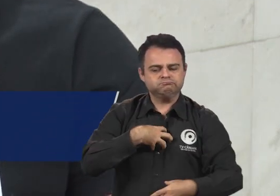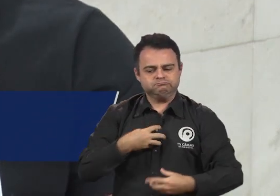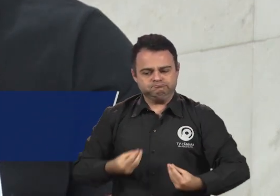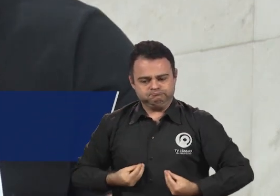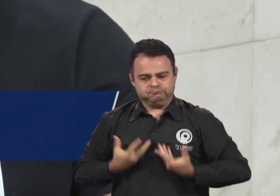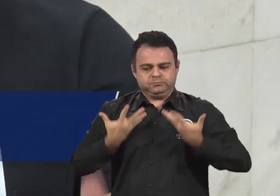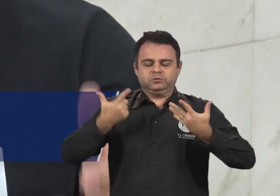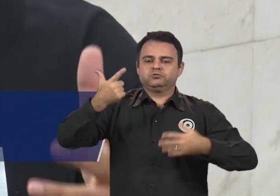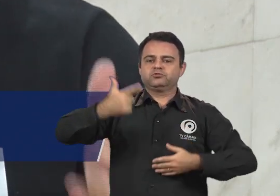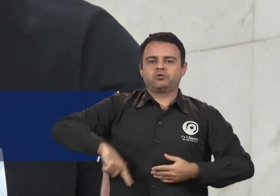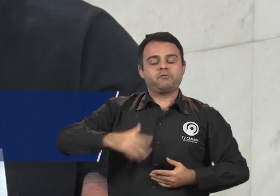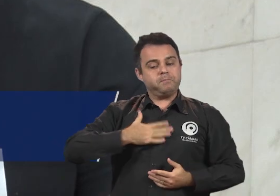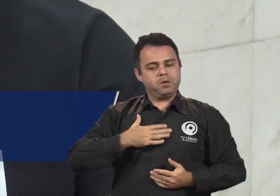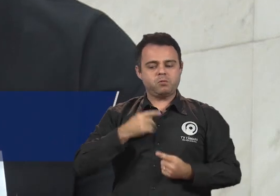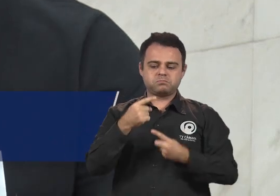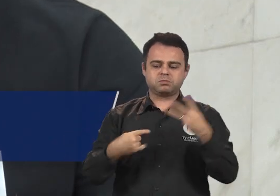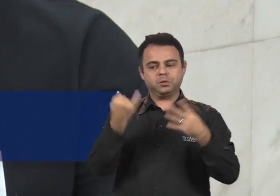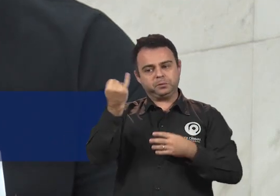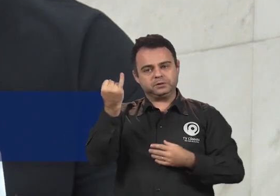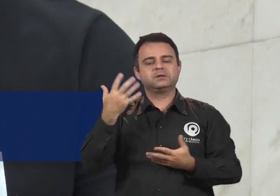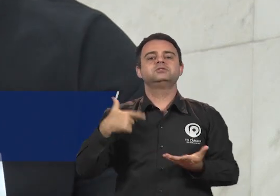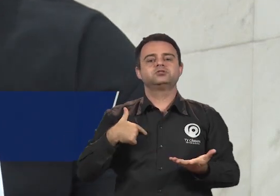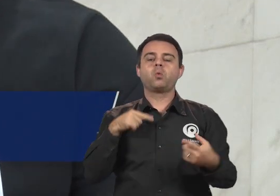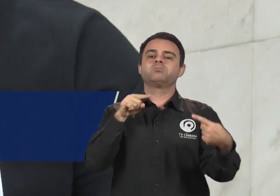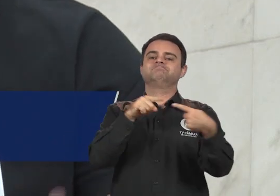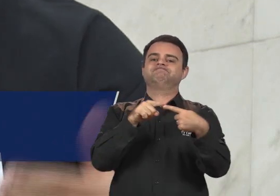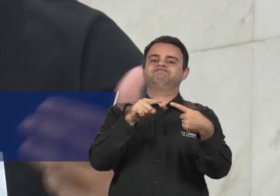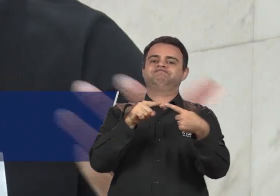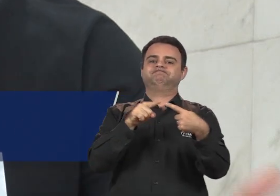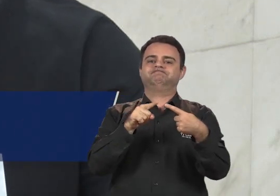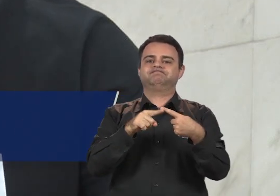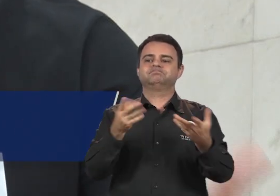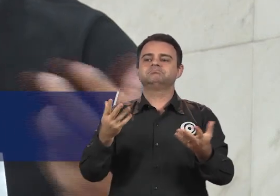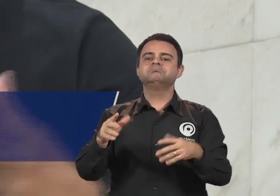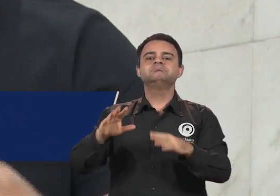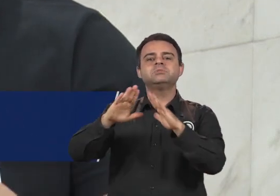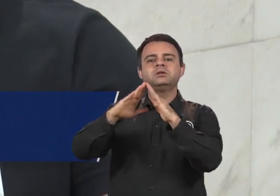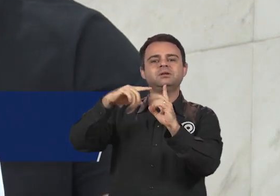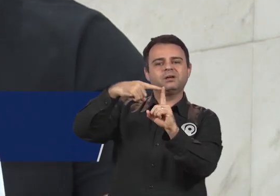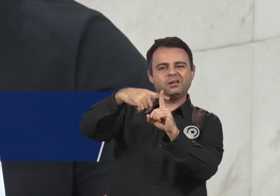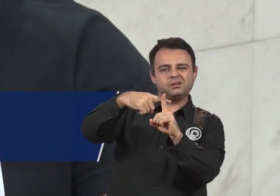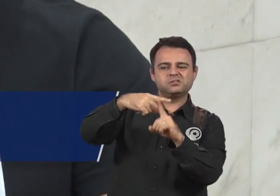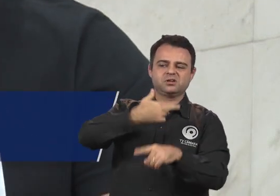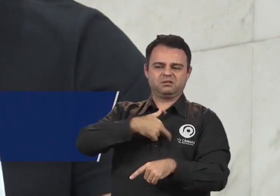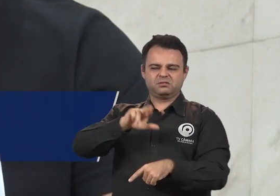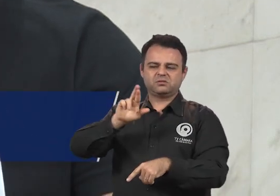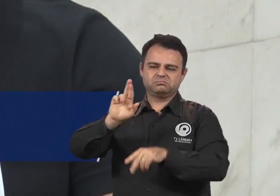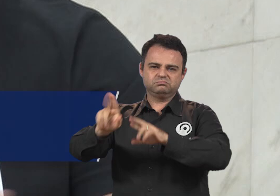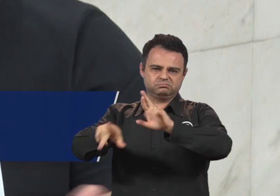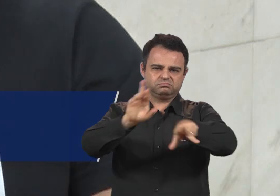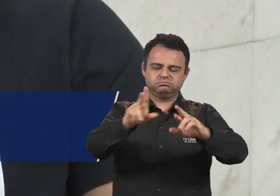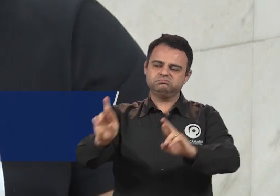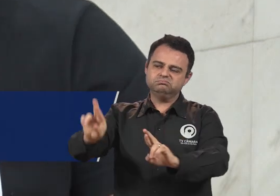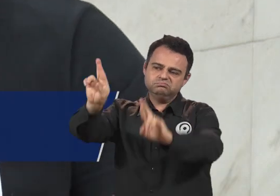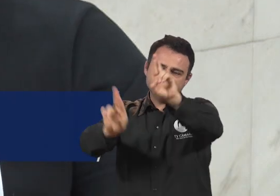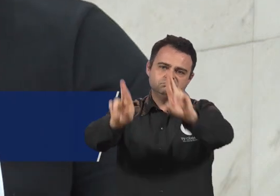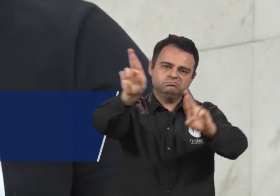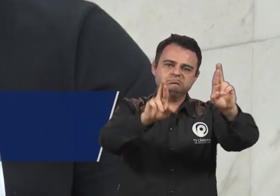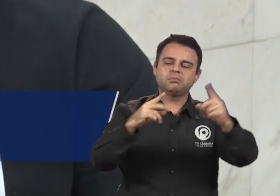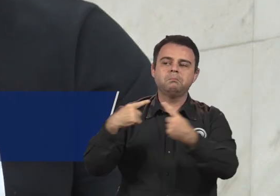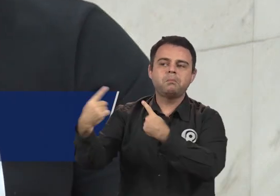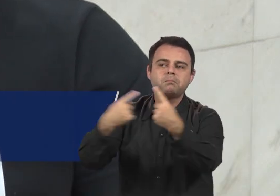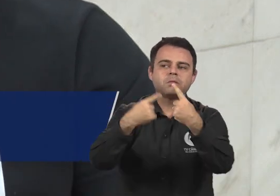nossos princípios. Tivemos a oportunidade de bater papo com alguns líderes religiosos fora da Câmara, mas que nos apoiou nessa